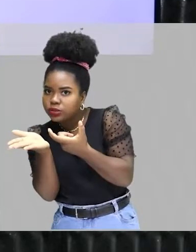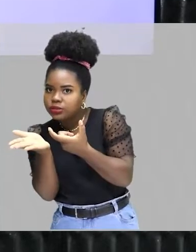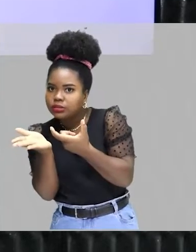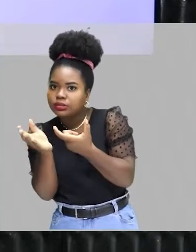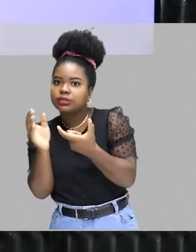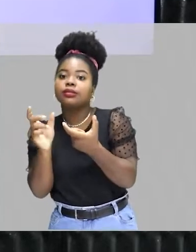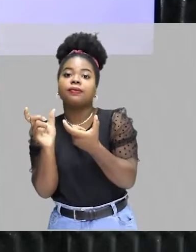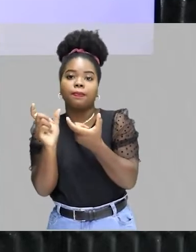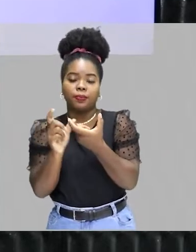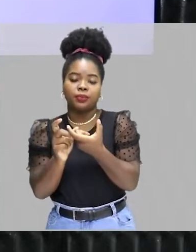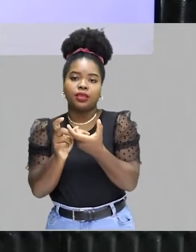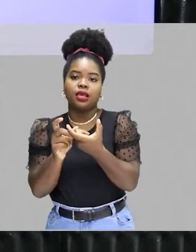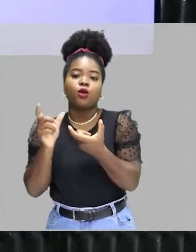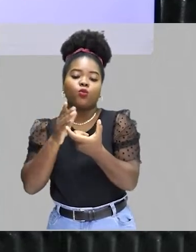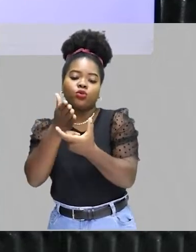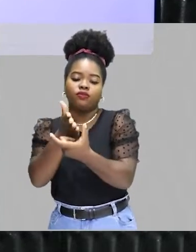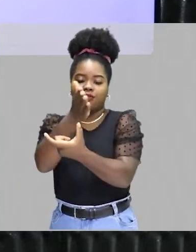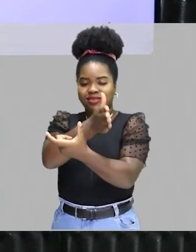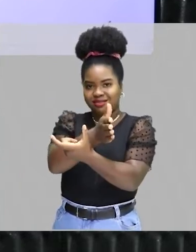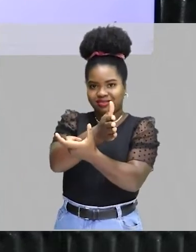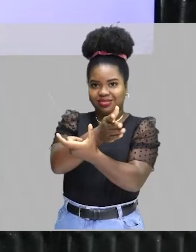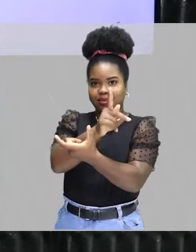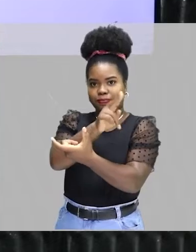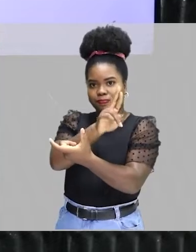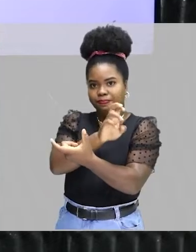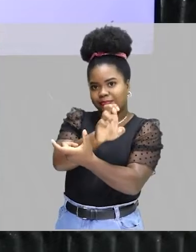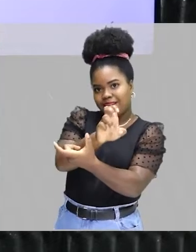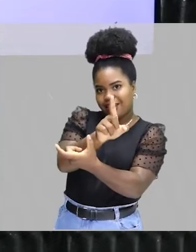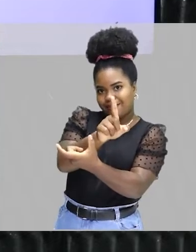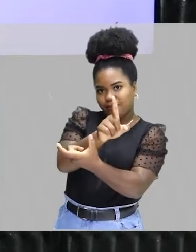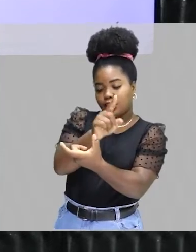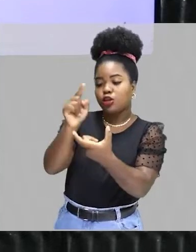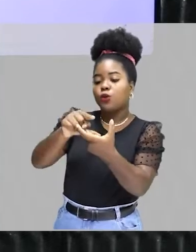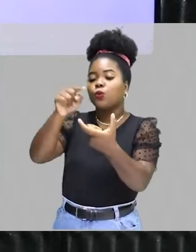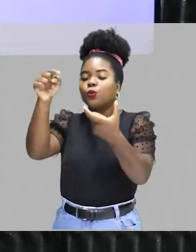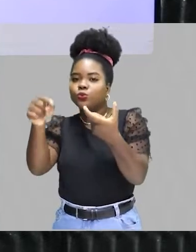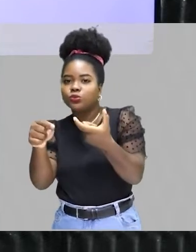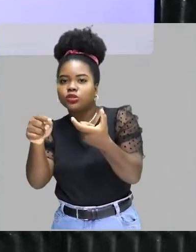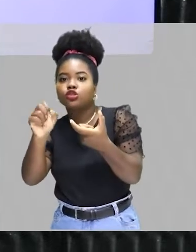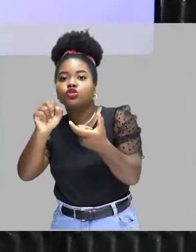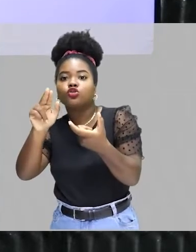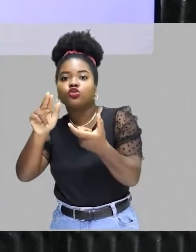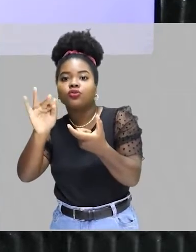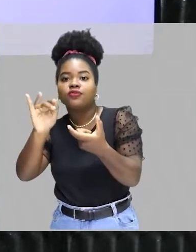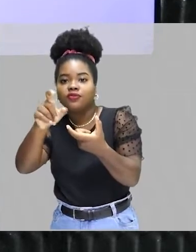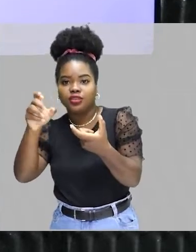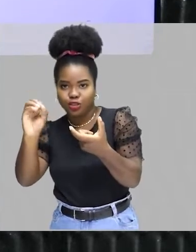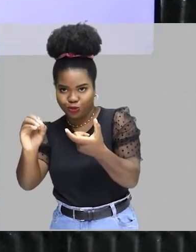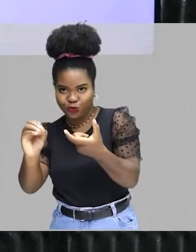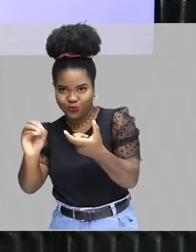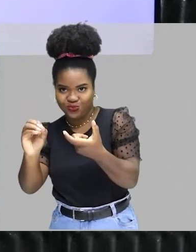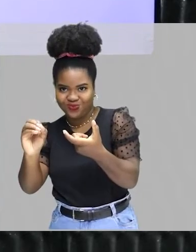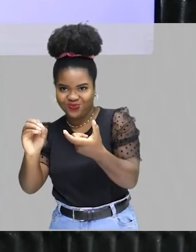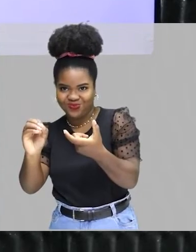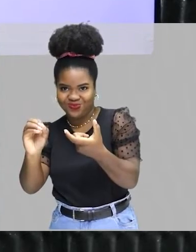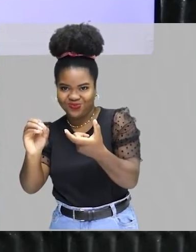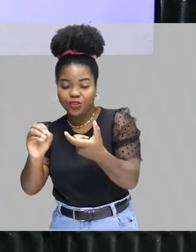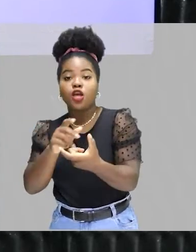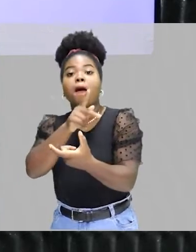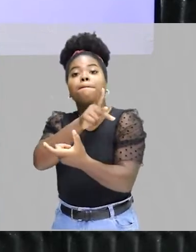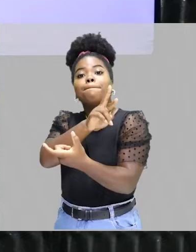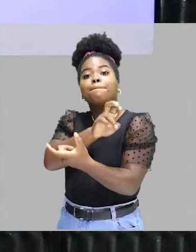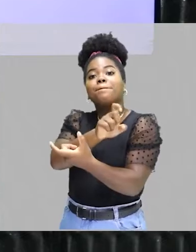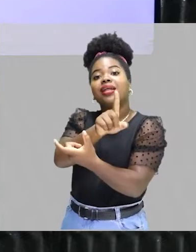eu chamo de prefixo. Quando ele vem depois, eu chamo de sufixo. O